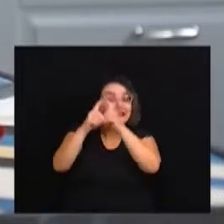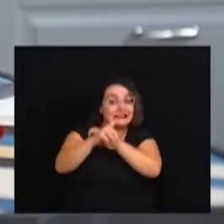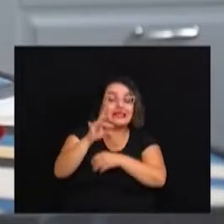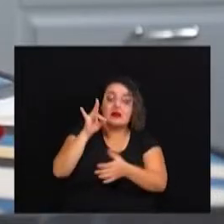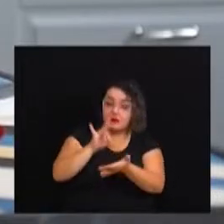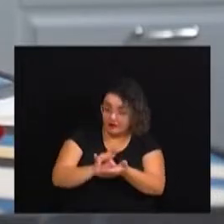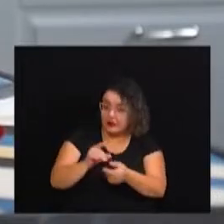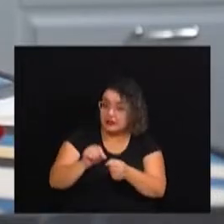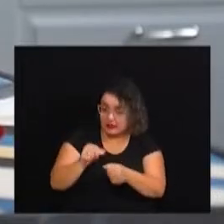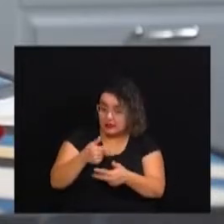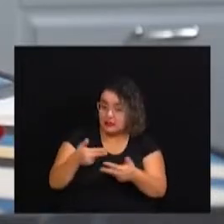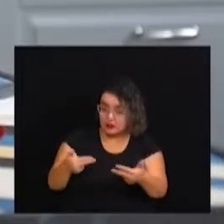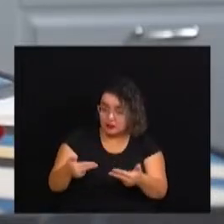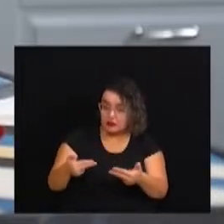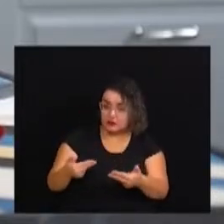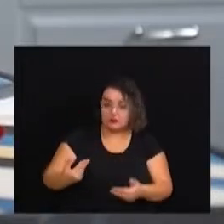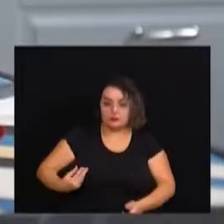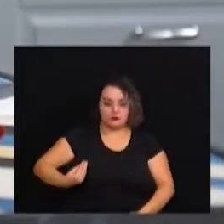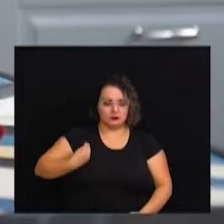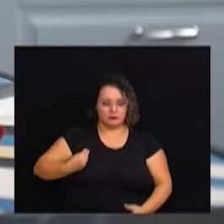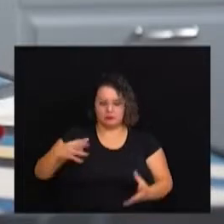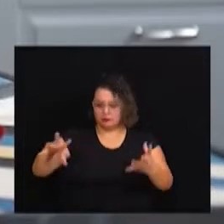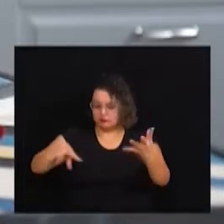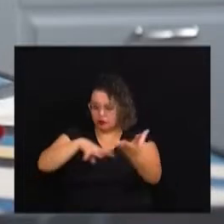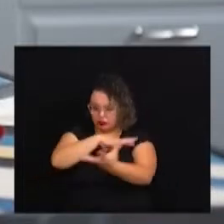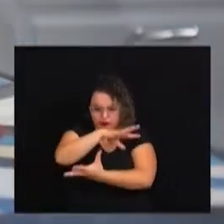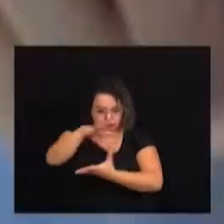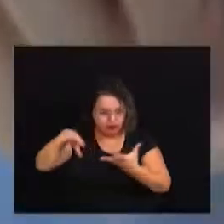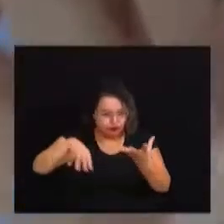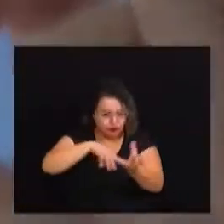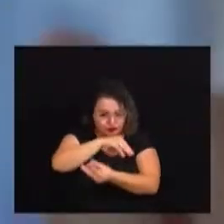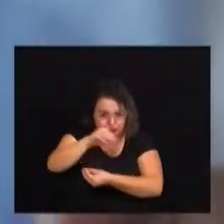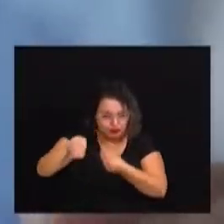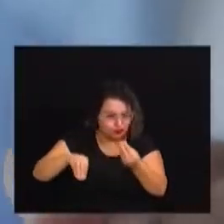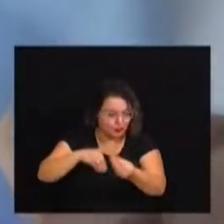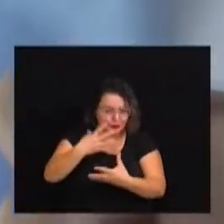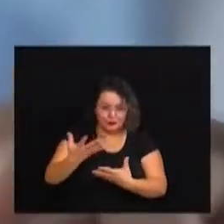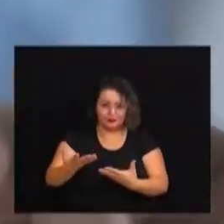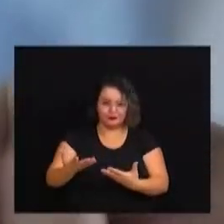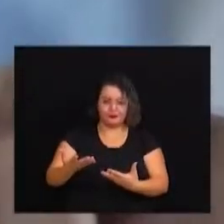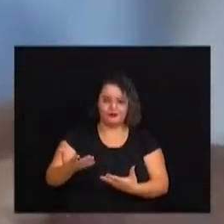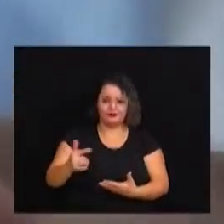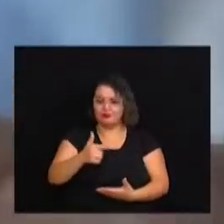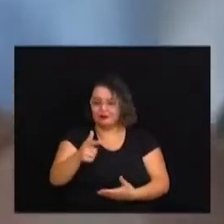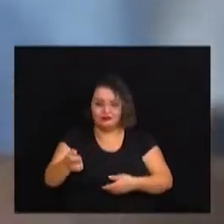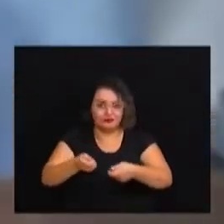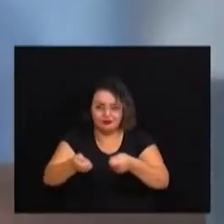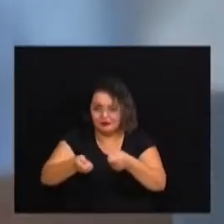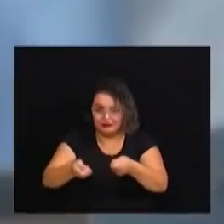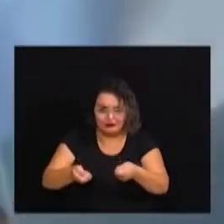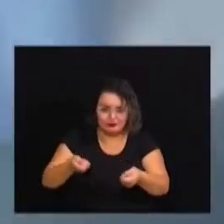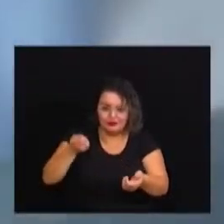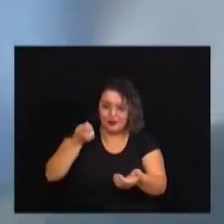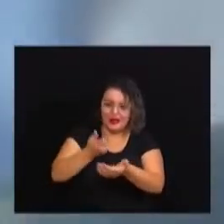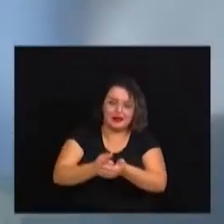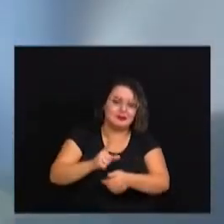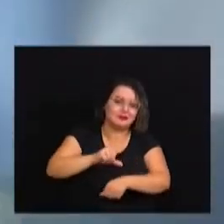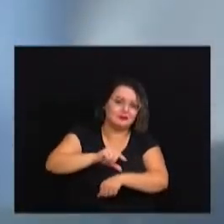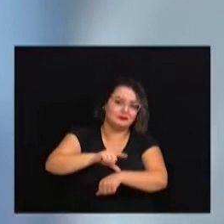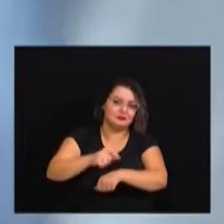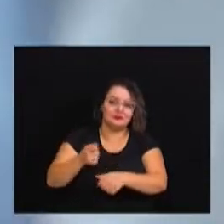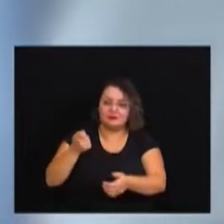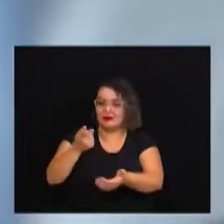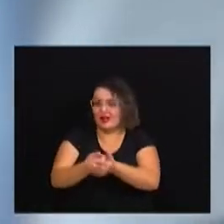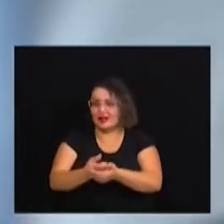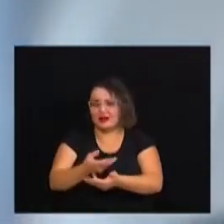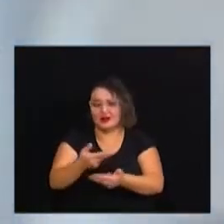dificuldade real em fazer isso. Então eles vivem numa bagunça ali, eles vivem nesse círculo de não ter controle, de pagar tudo com atraso, de pagar as